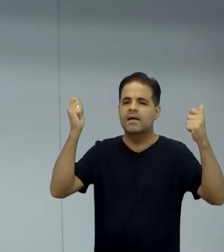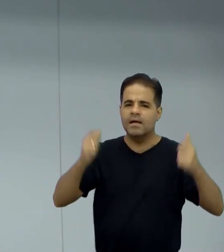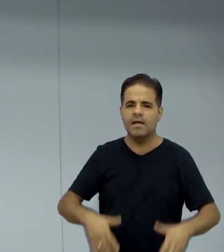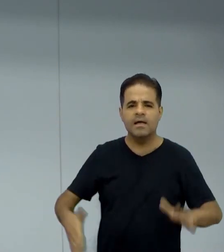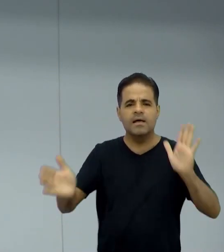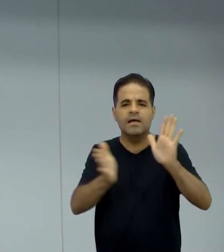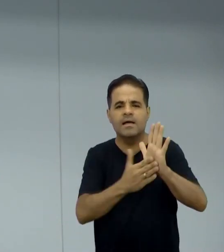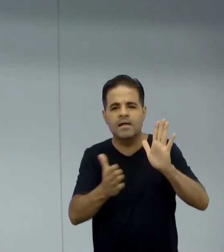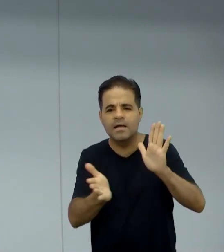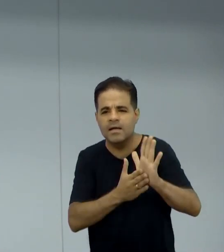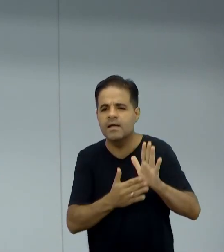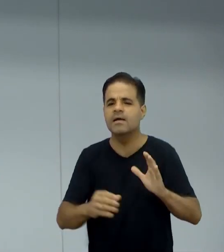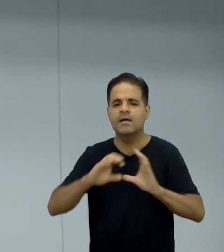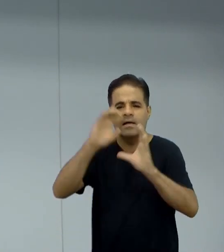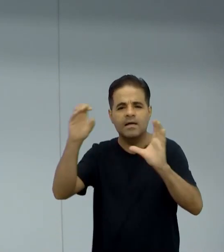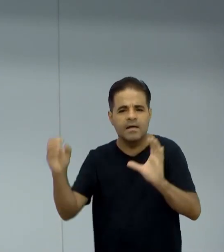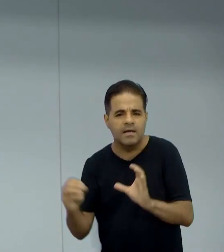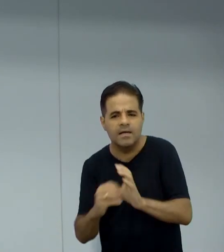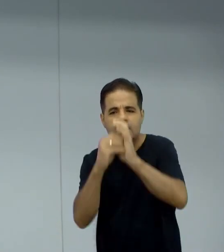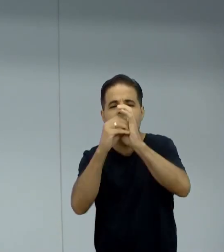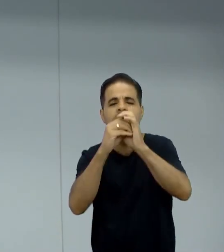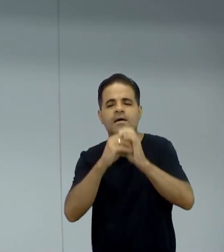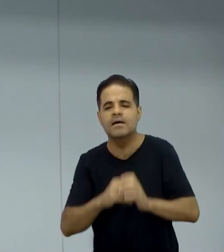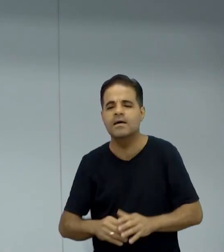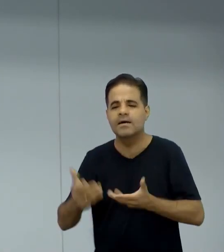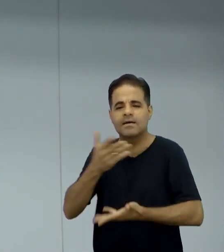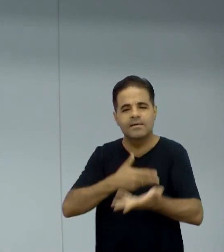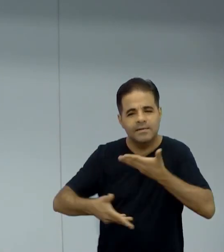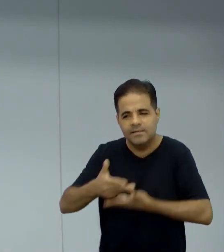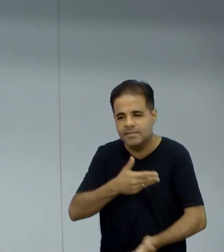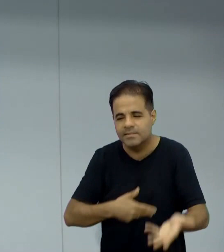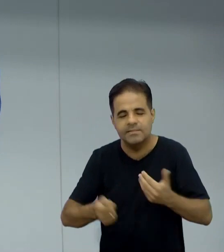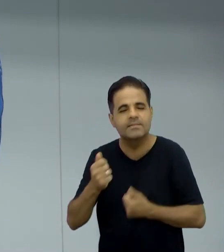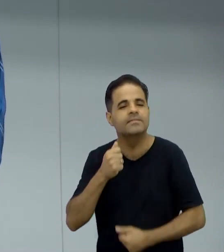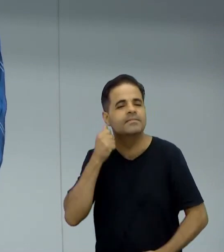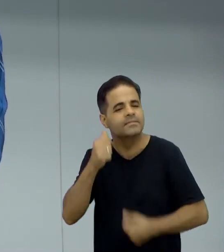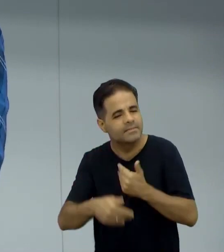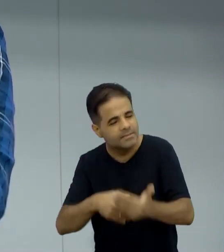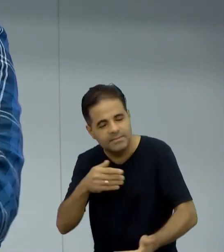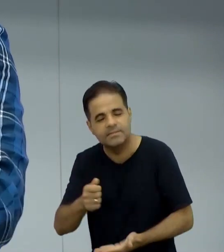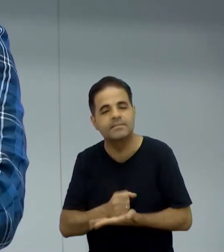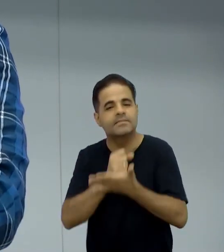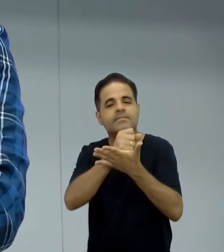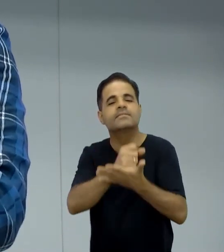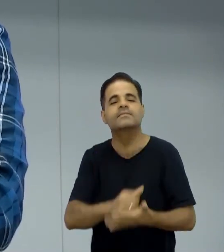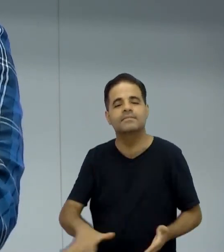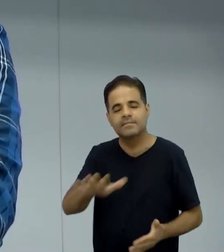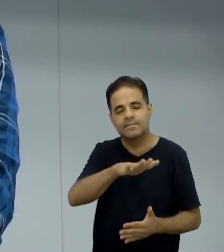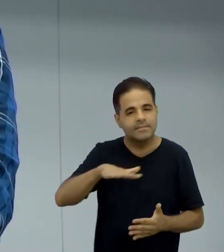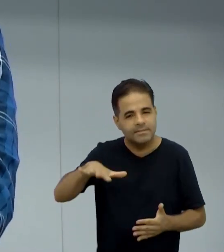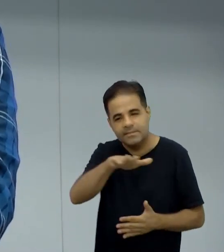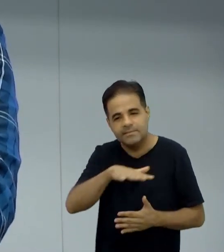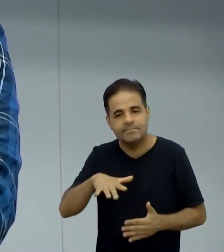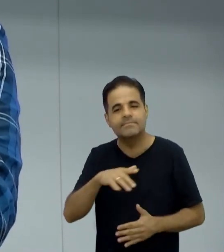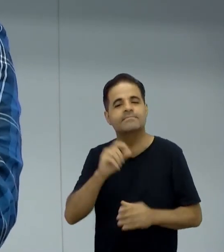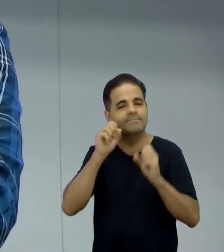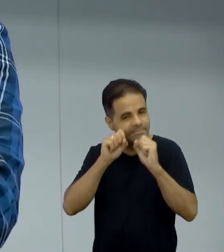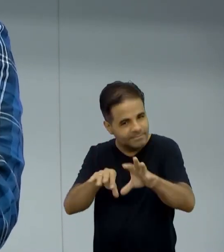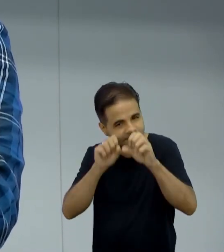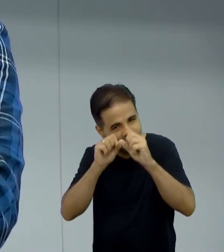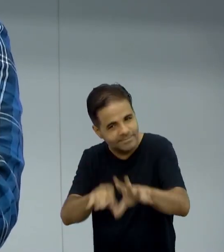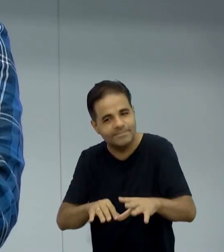estabelecem, né, cotas, né, de funcionários, né, pessoas que vão ser levadas, né, para o mercado de trabalho. Eles ensinam